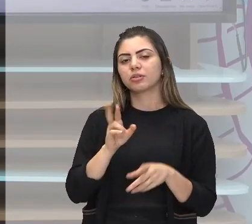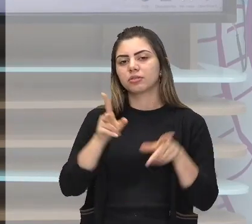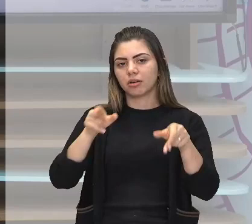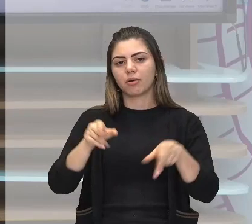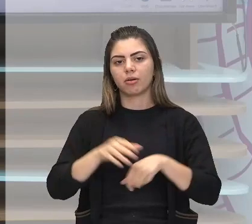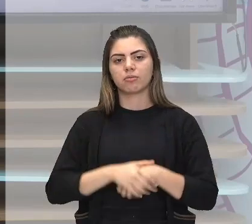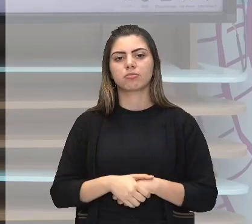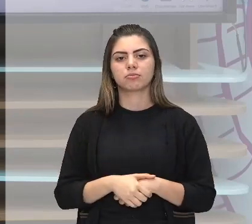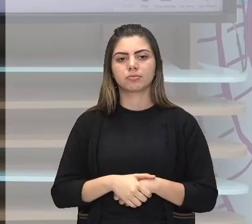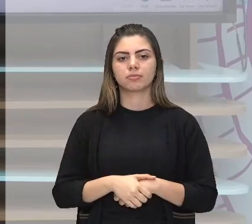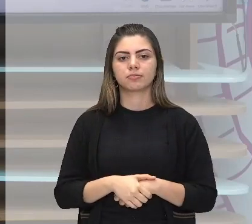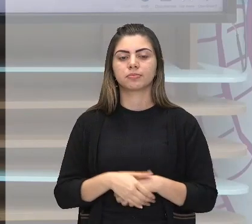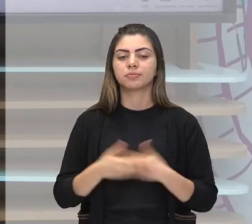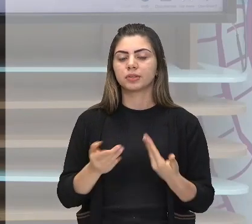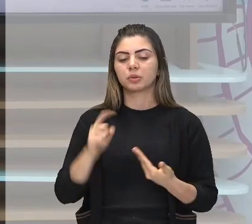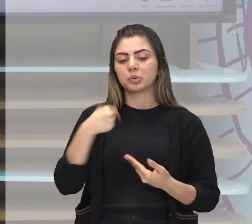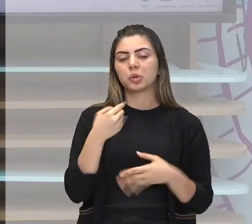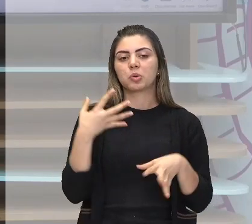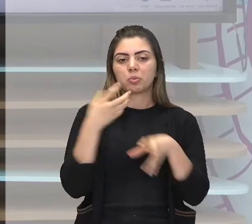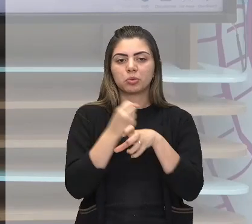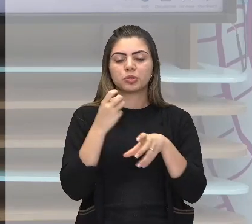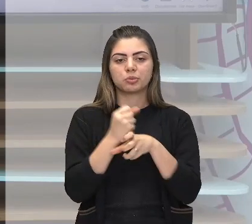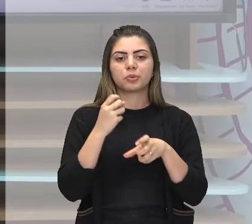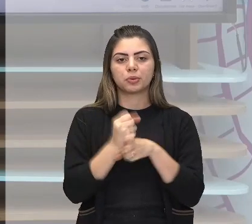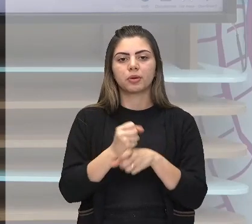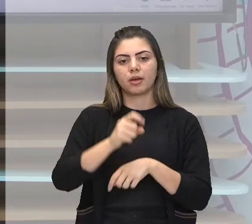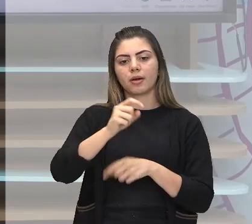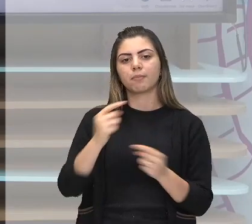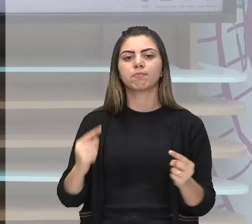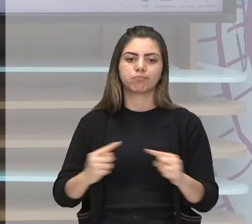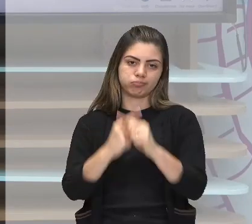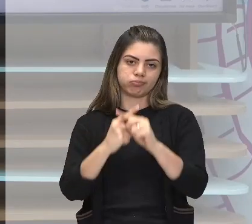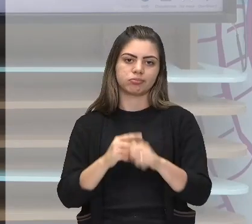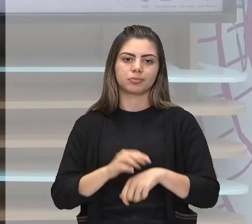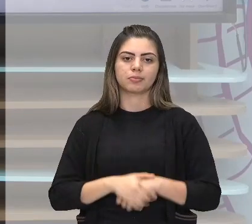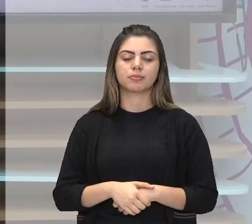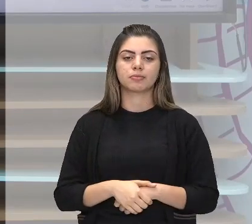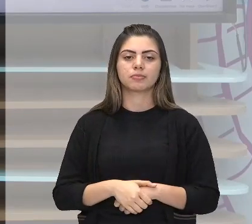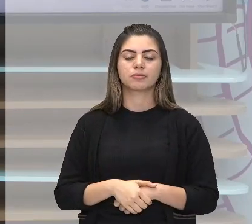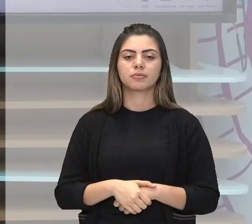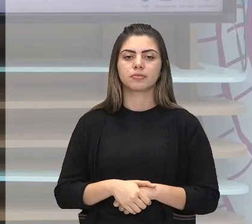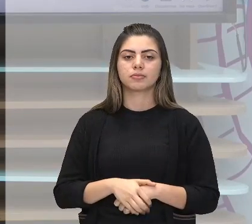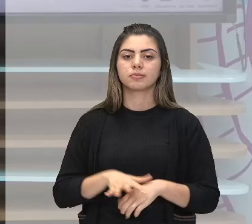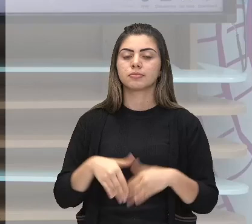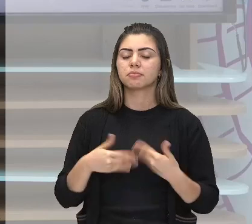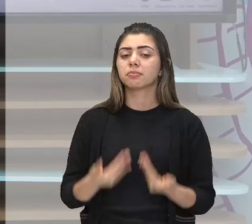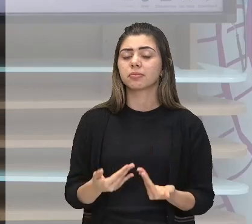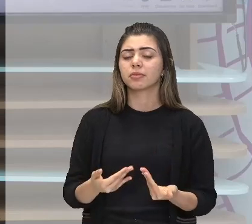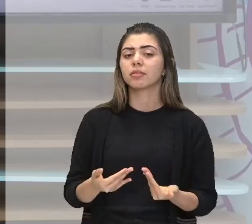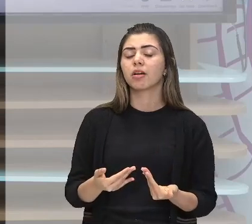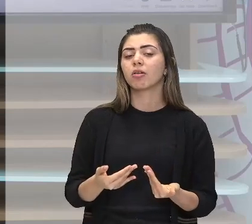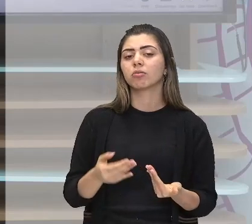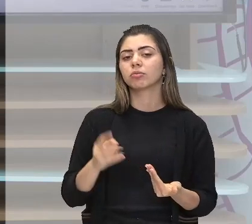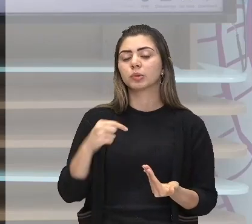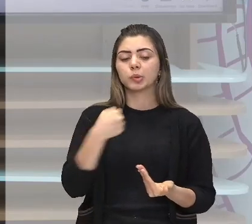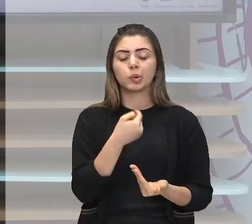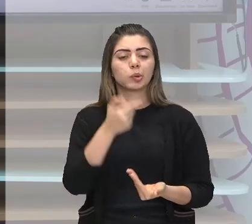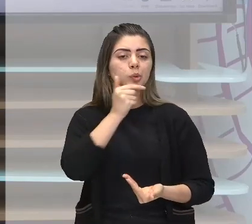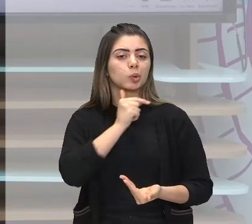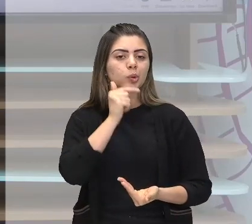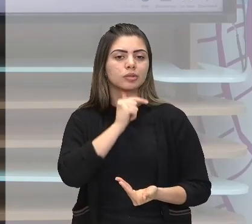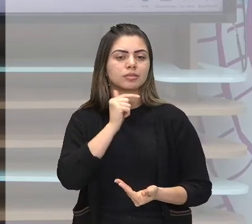meios. É a mesma coisa que multiplicar em cruz. Por isso que, de forma mais assim